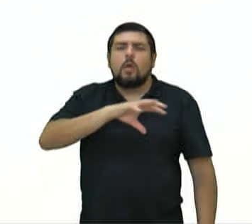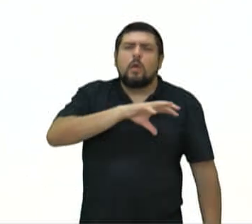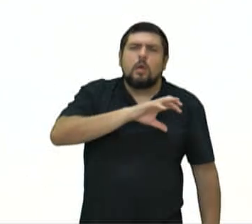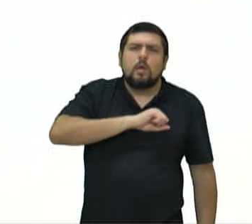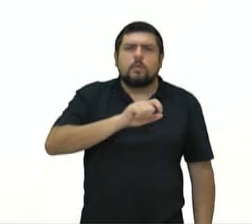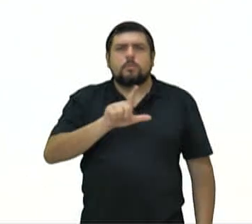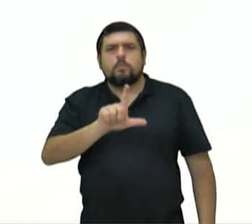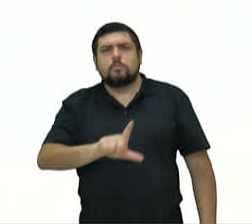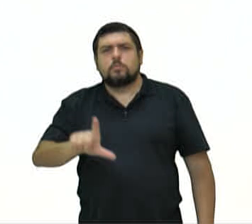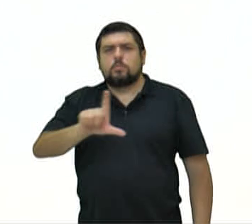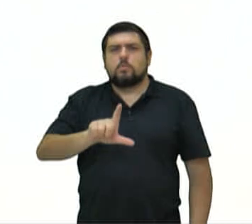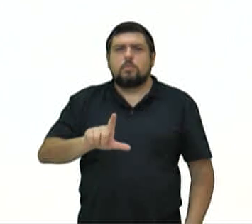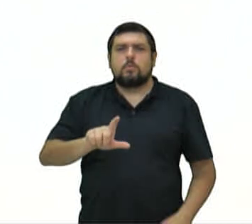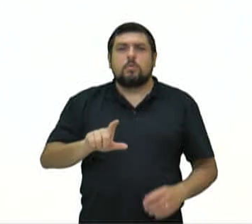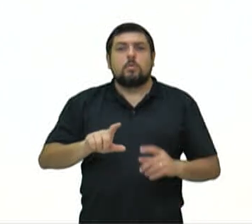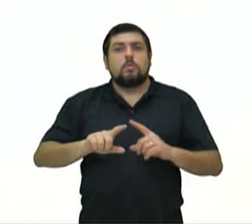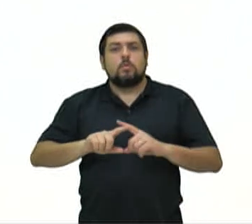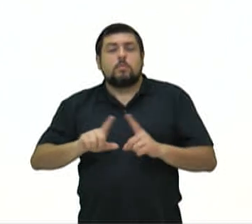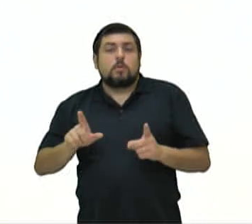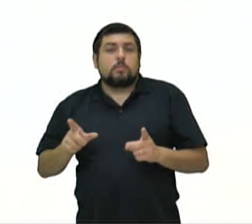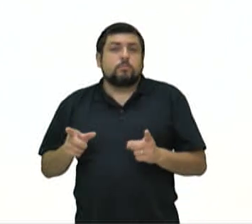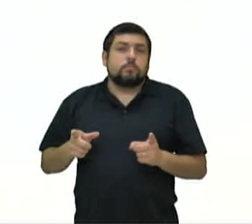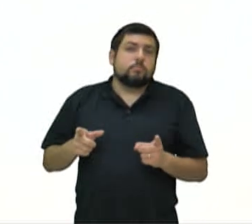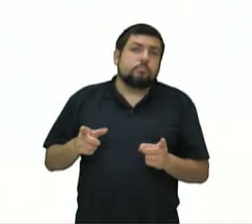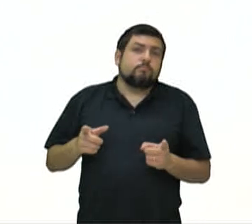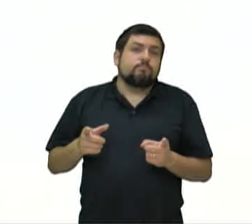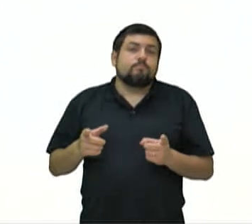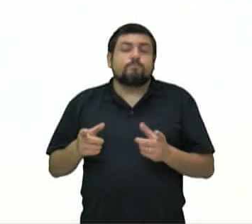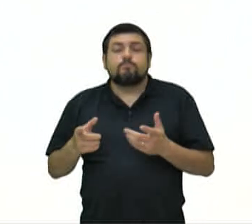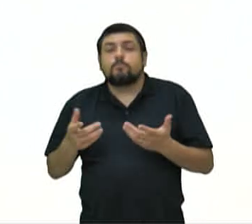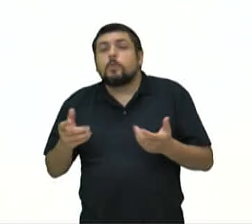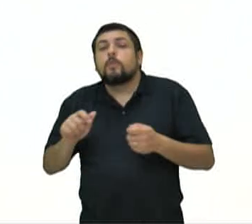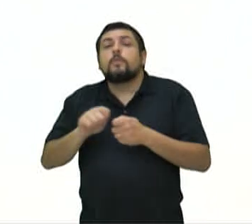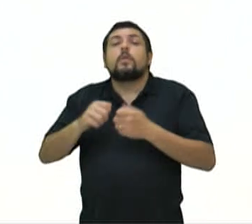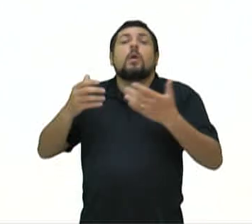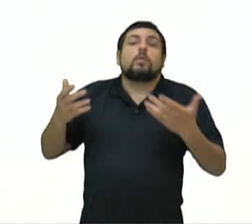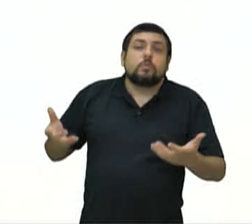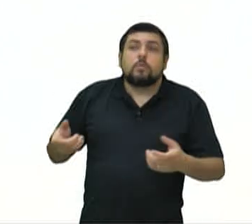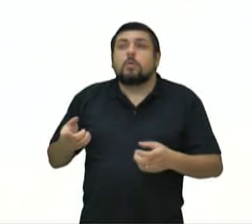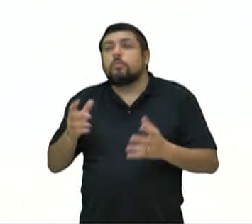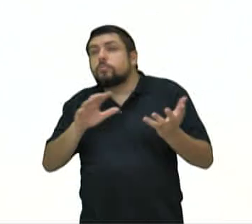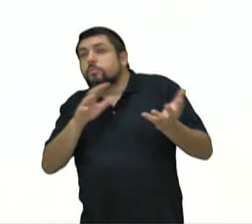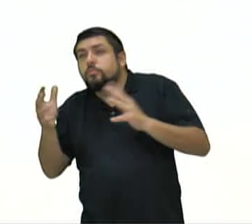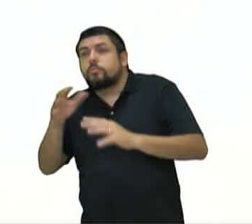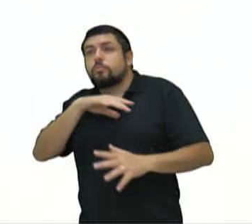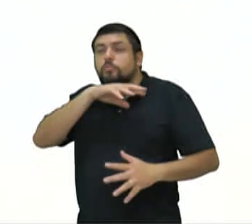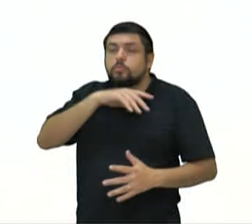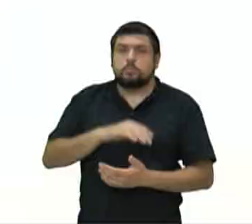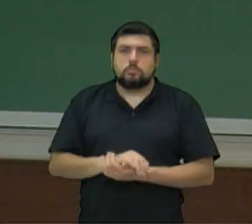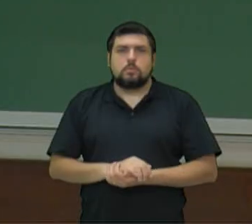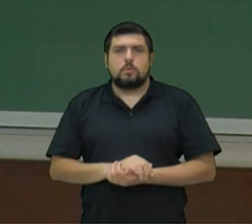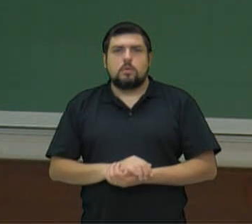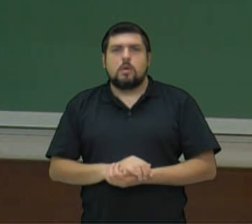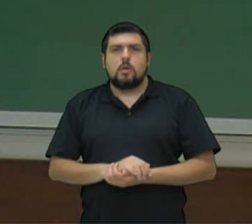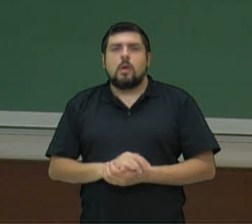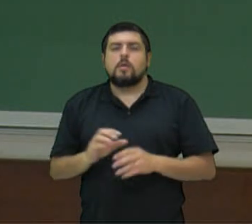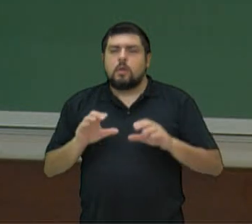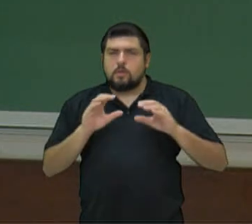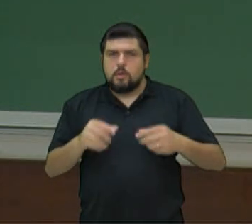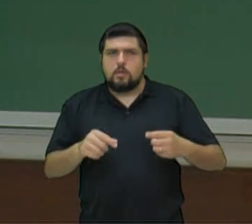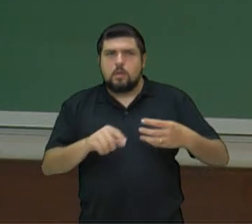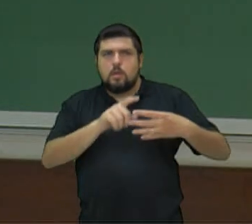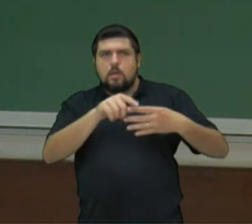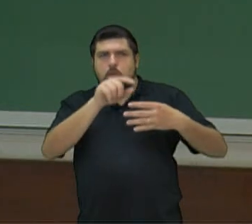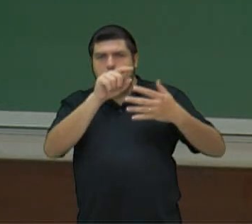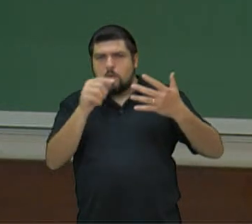Londres, apesar do clima ser ruim. Então, apesar do mau tempo, do clima ruim. Então, aqui nós temos ó, o